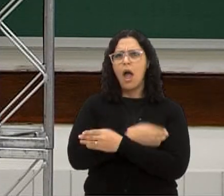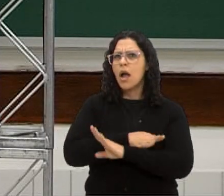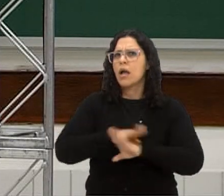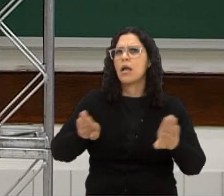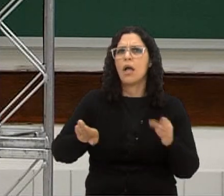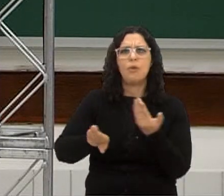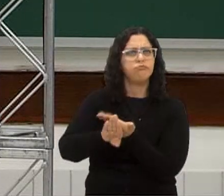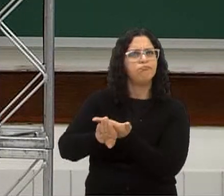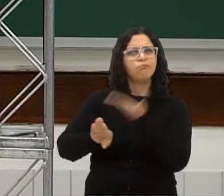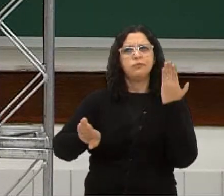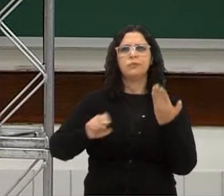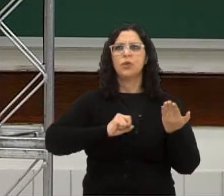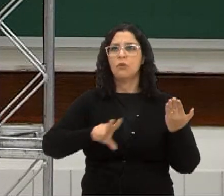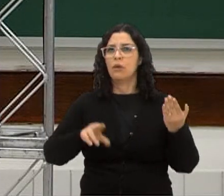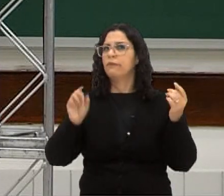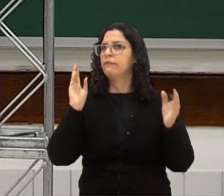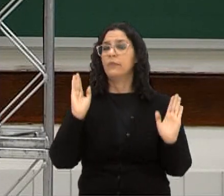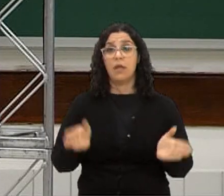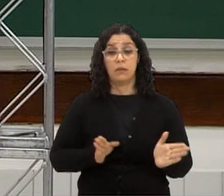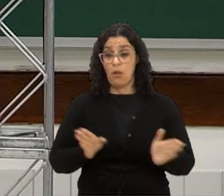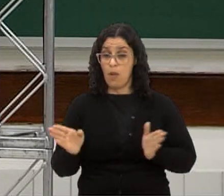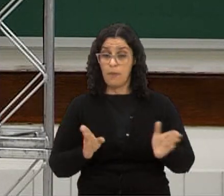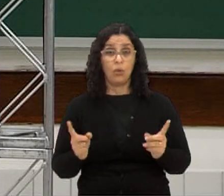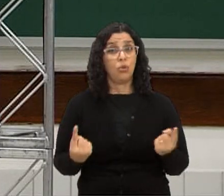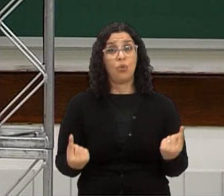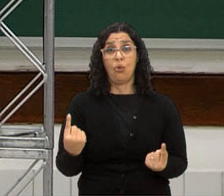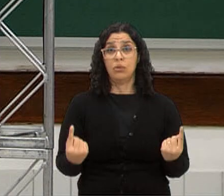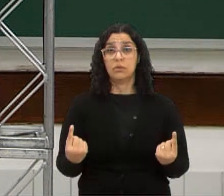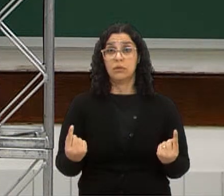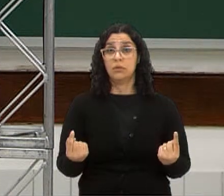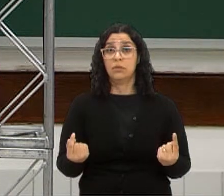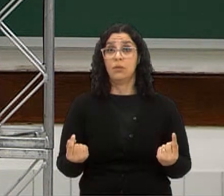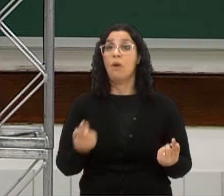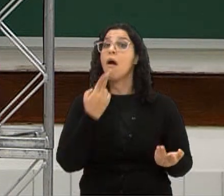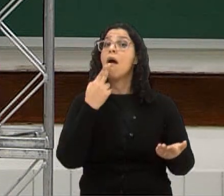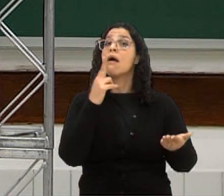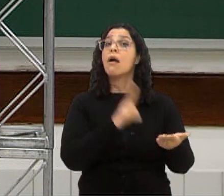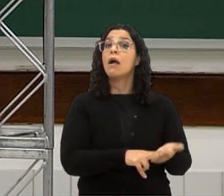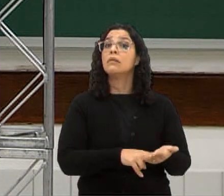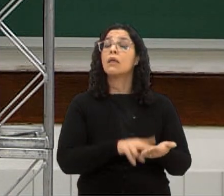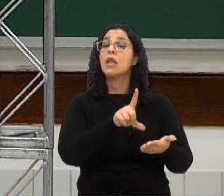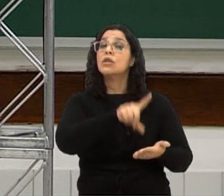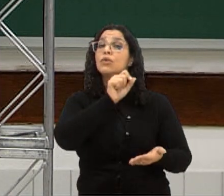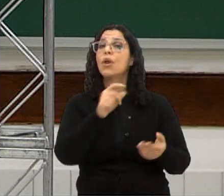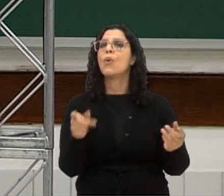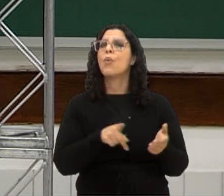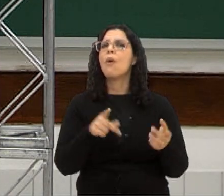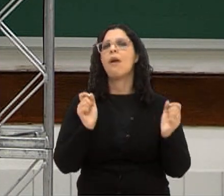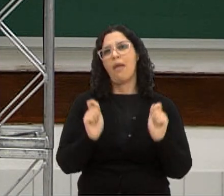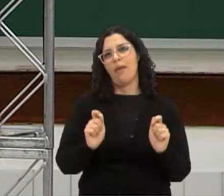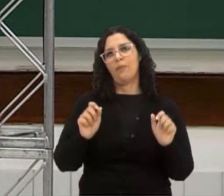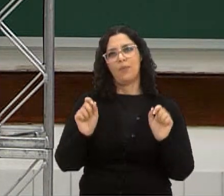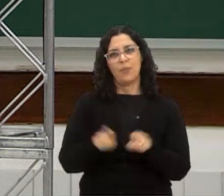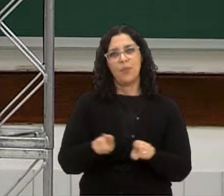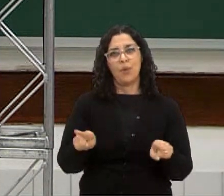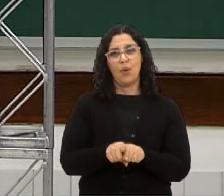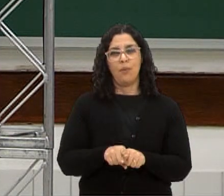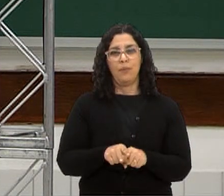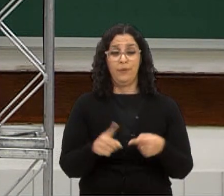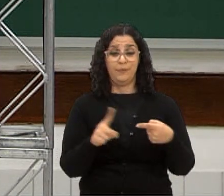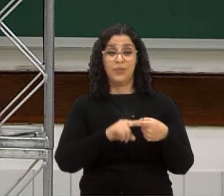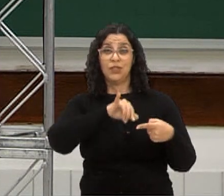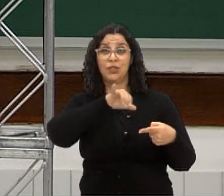laços com a metrópole portuguesa. E as cartas que prevaleceram foram, com certeza, de